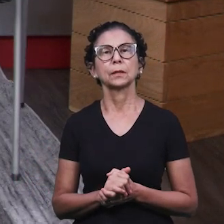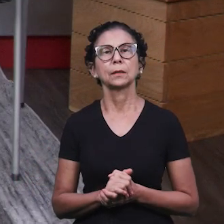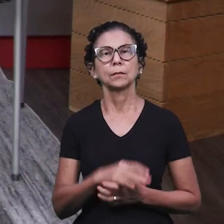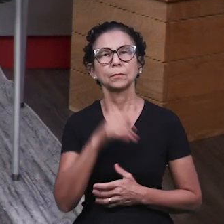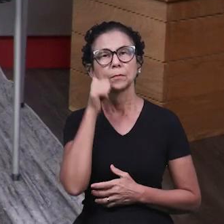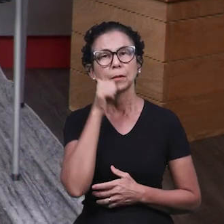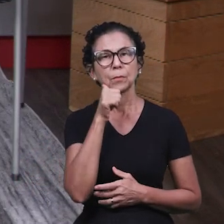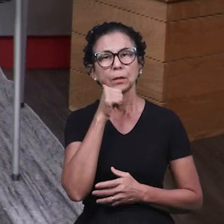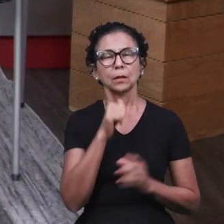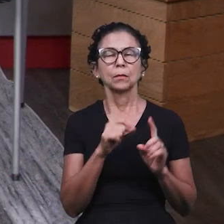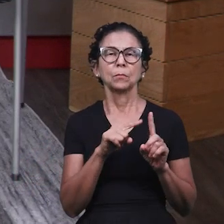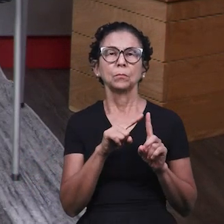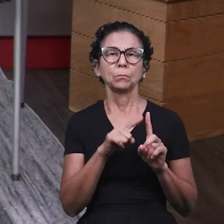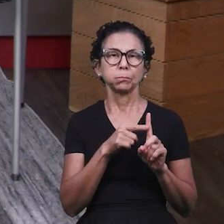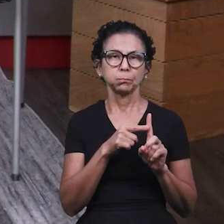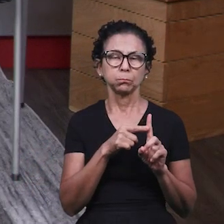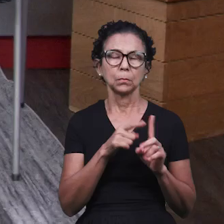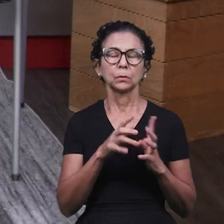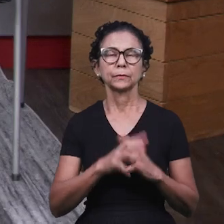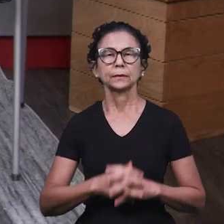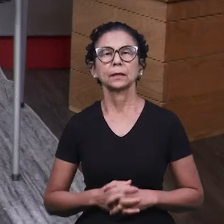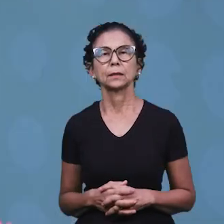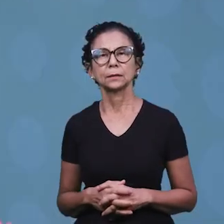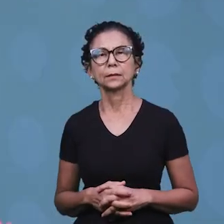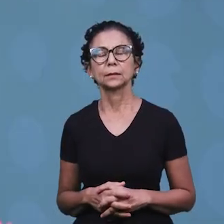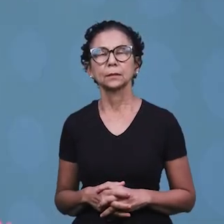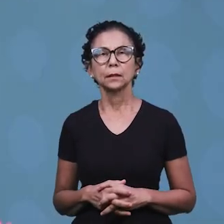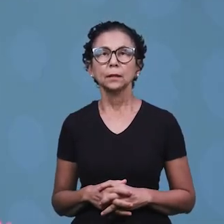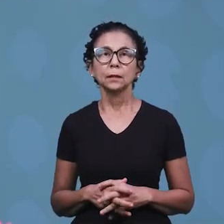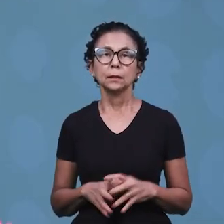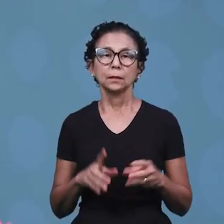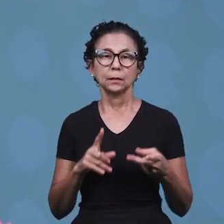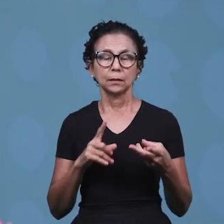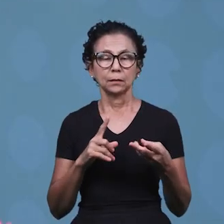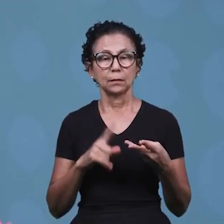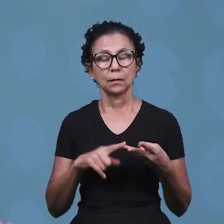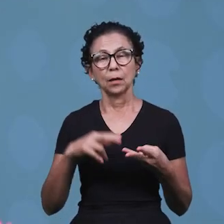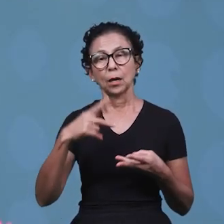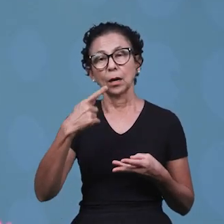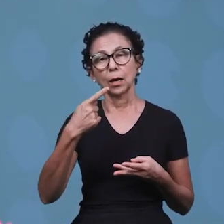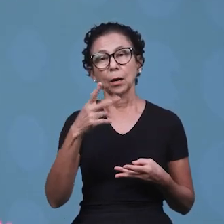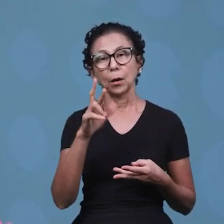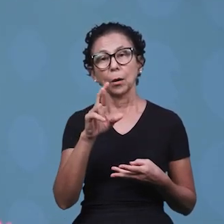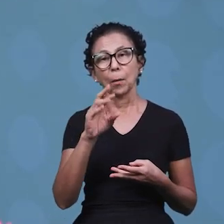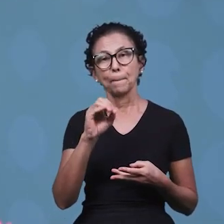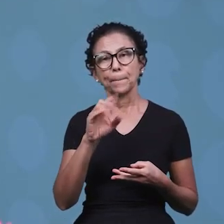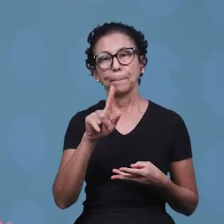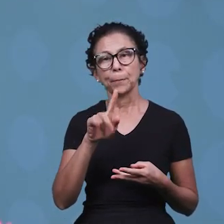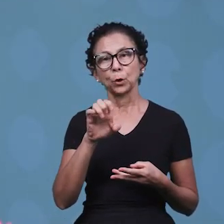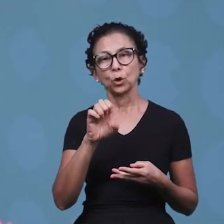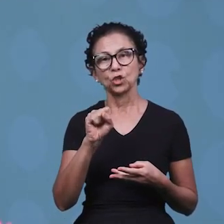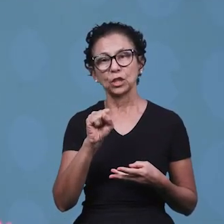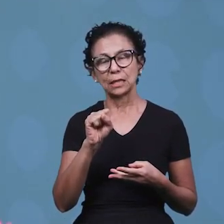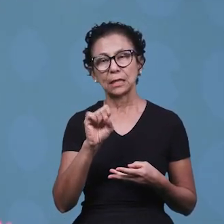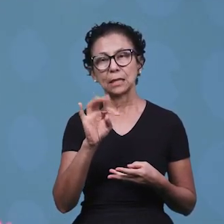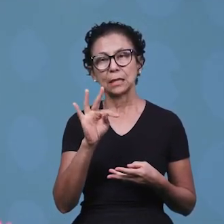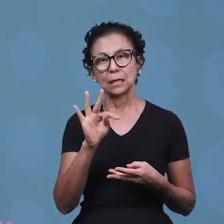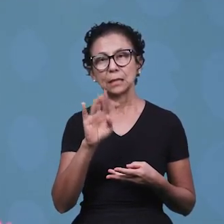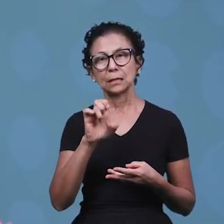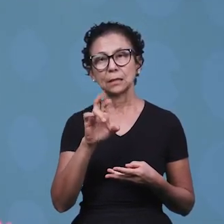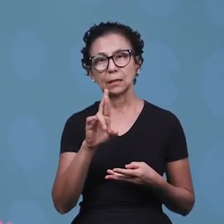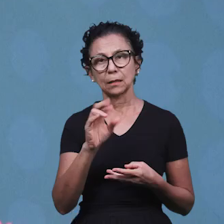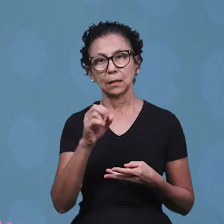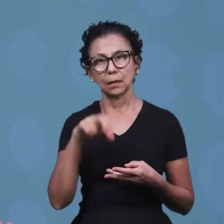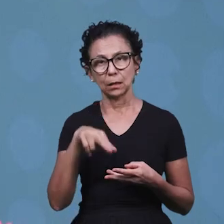E aí a gente tem a progesterona, que atua nessa parte, e a testosterona, né, que